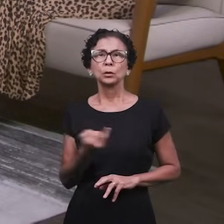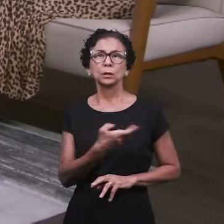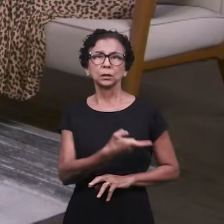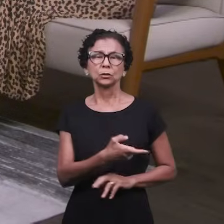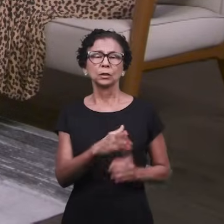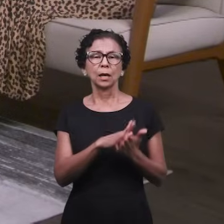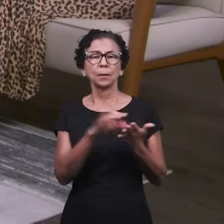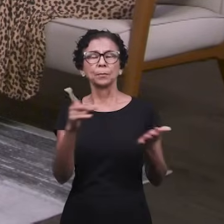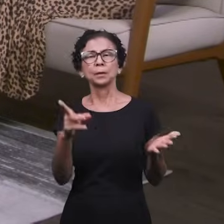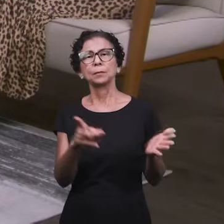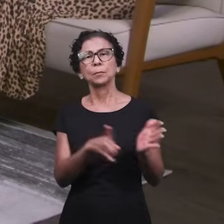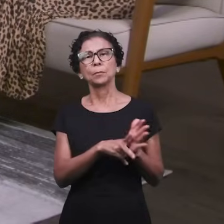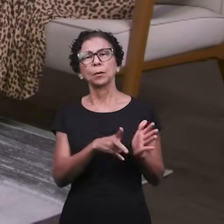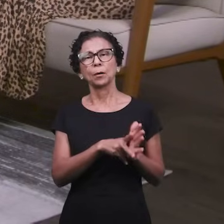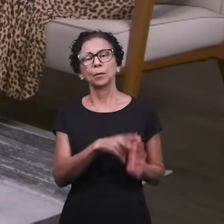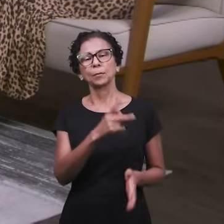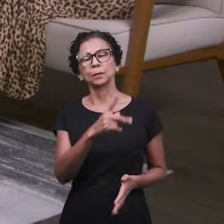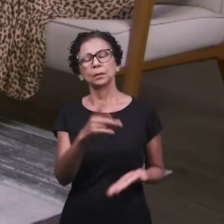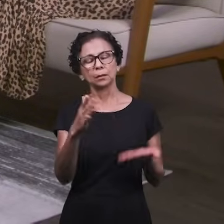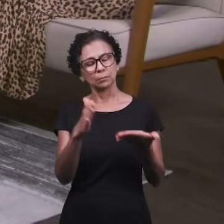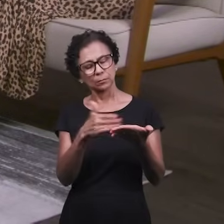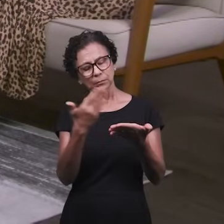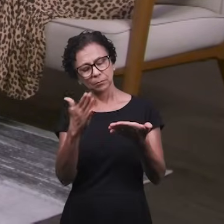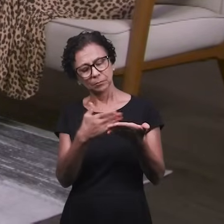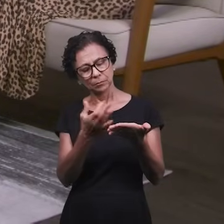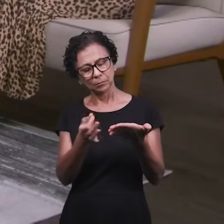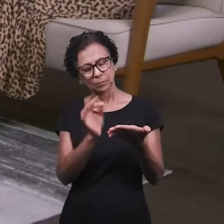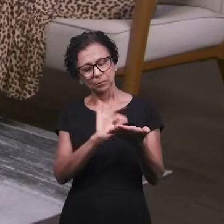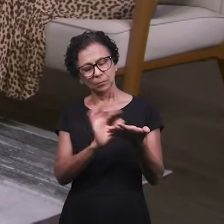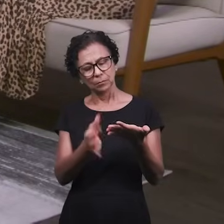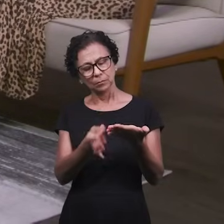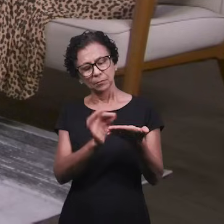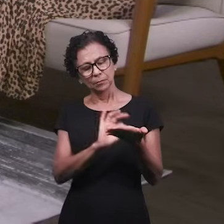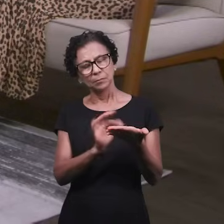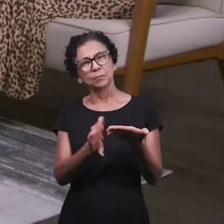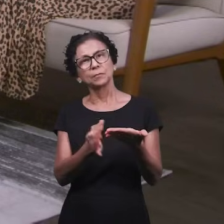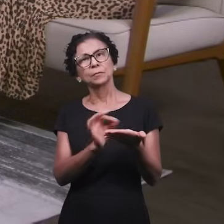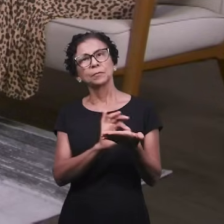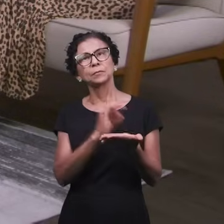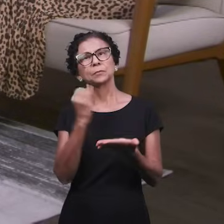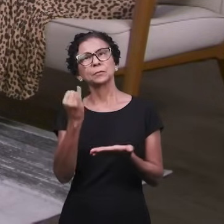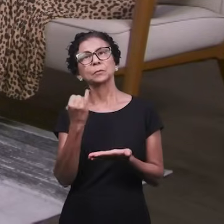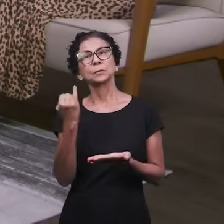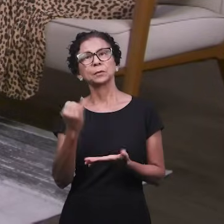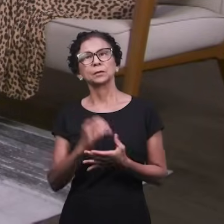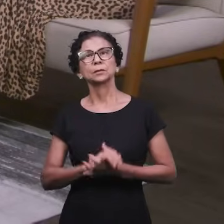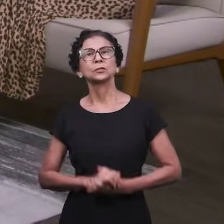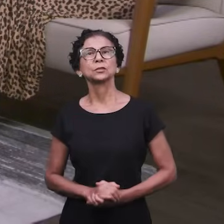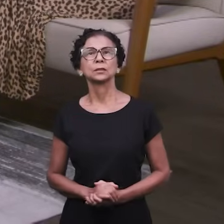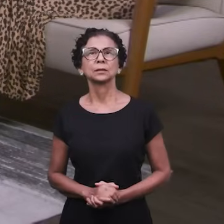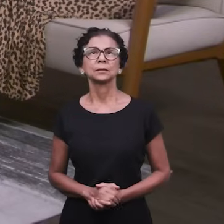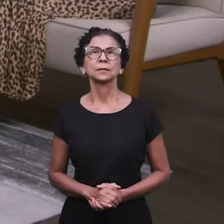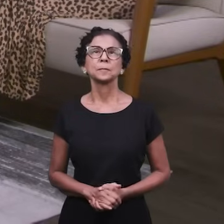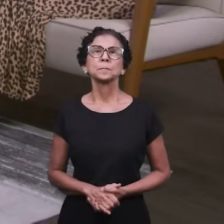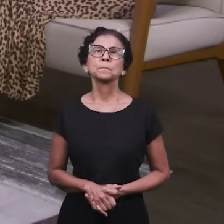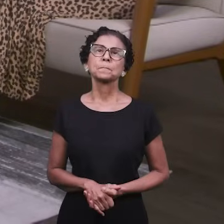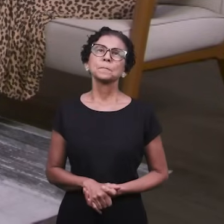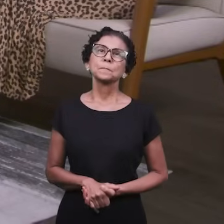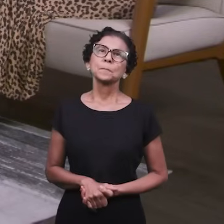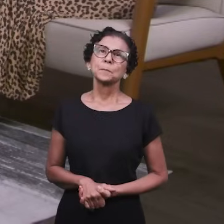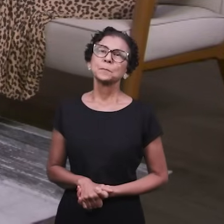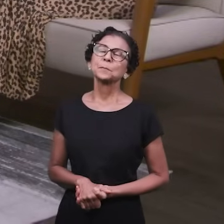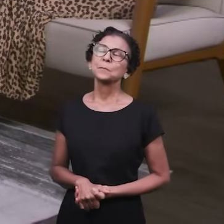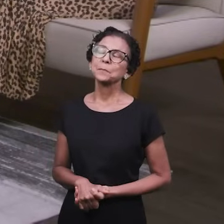para manusear. A Carla minha trouxe tá a aqui, dela, ó, a a Letícia minha tá trouxe aqui, a ó. dela, a Fernanda Não também, falta. eu também, embora a minha não esteja aqui,